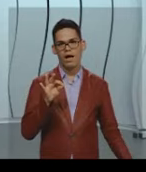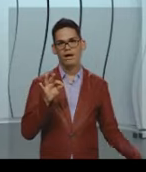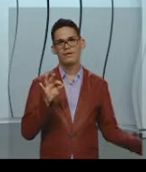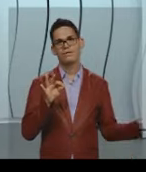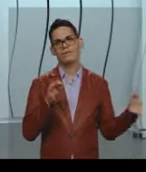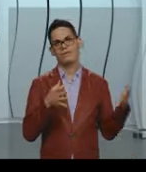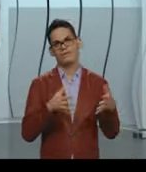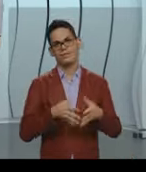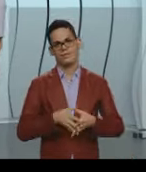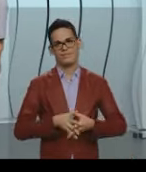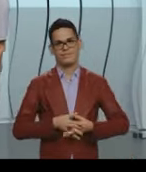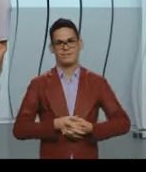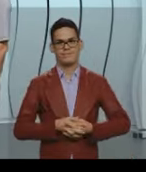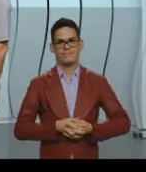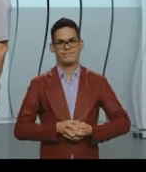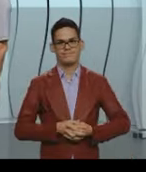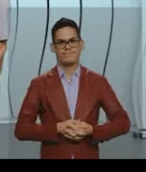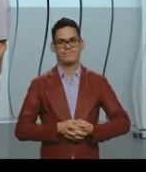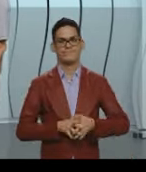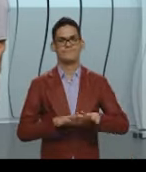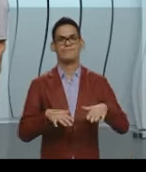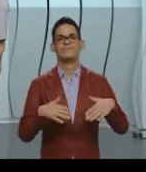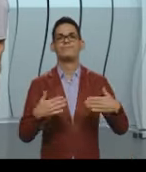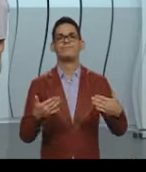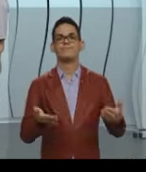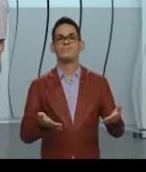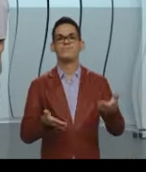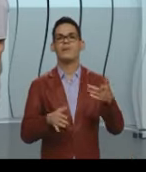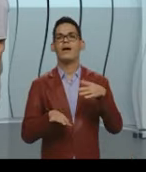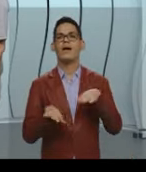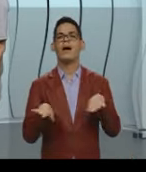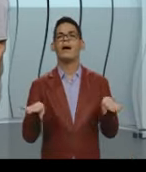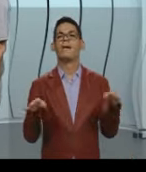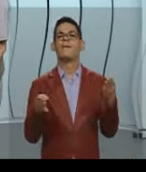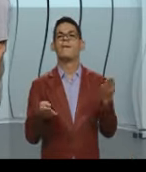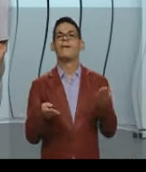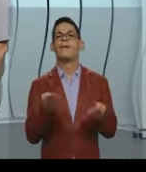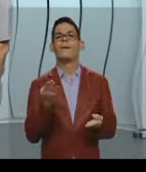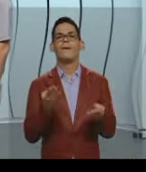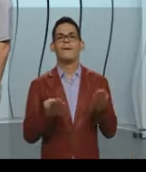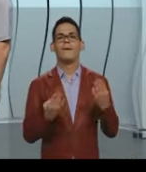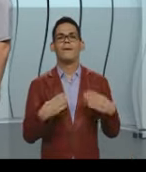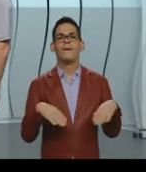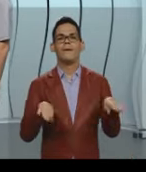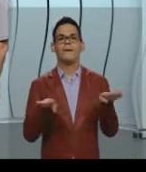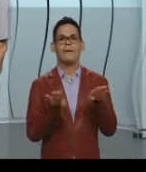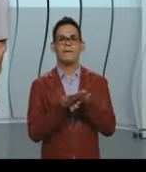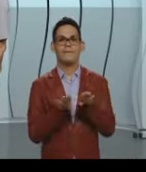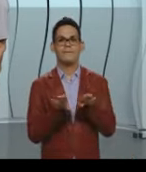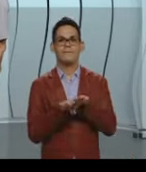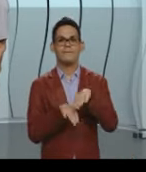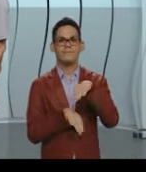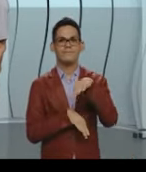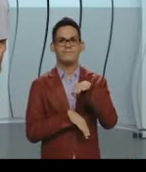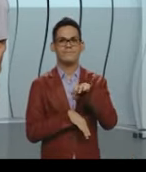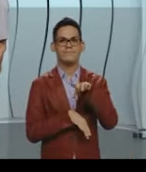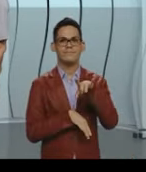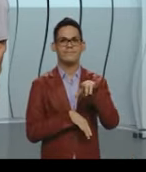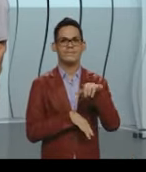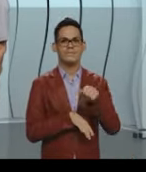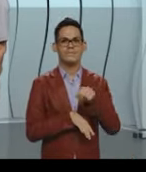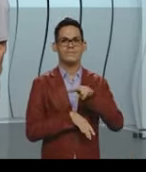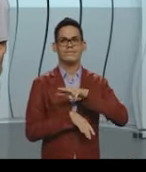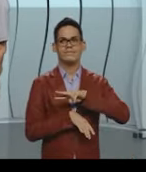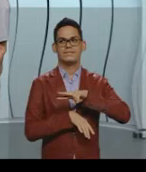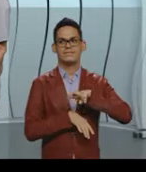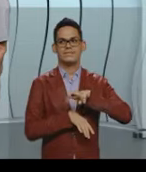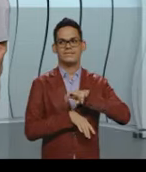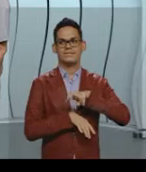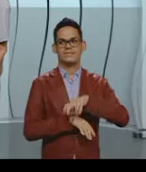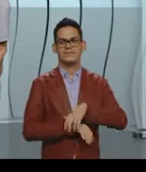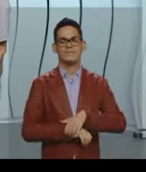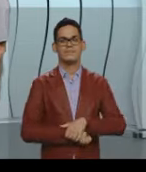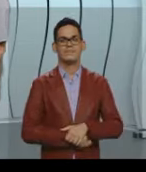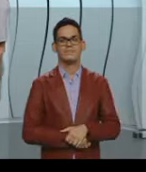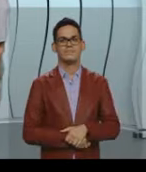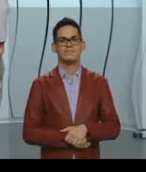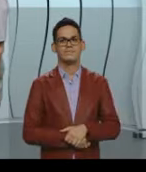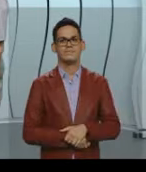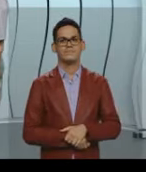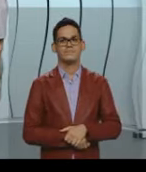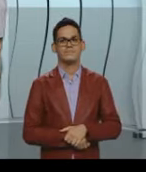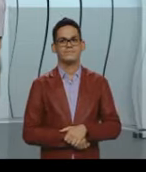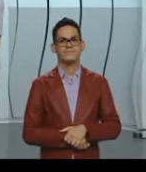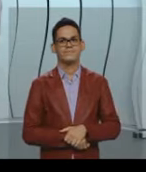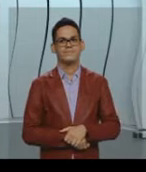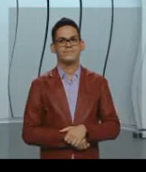né? Então calculando a média, nós temos aí, média aritmética vai ser igual, voltando lá no gráfico